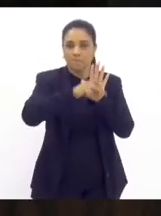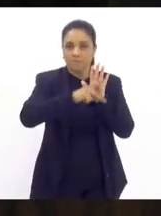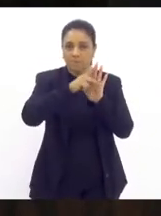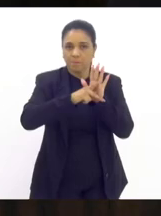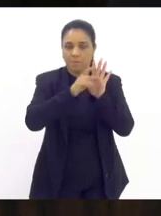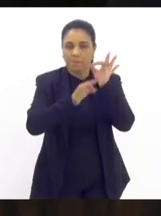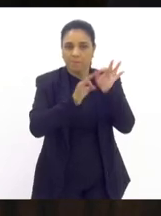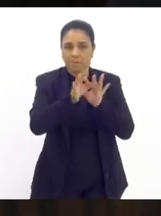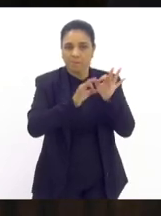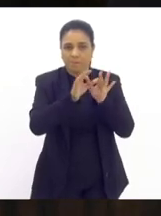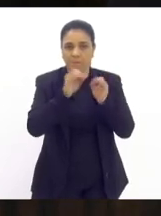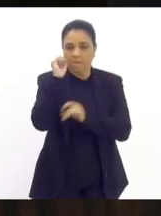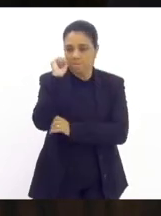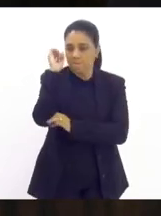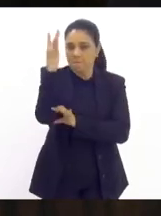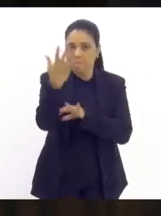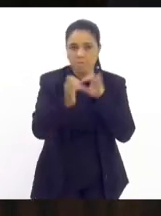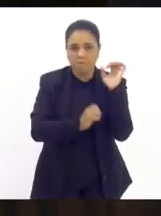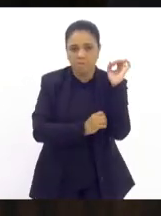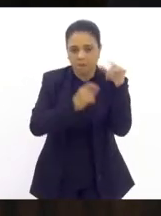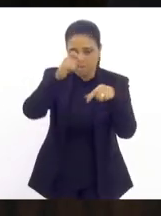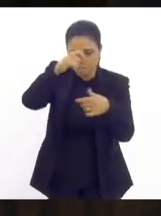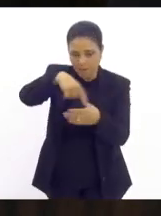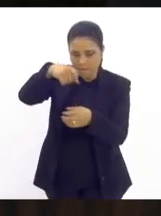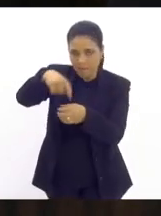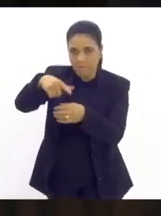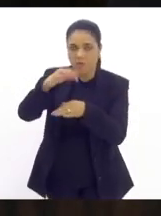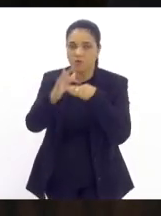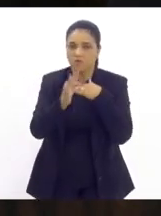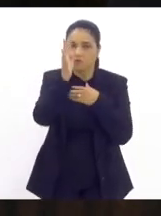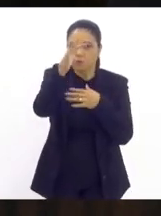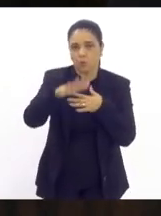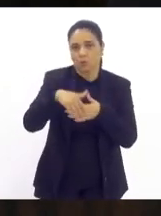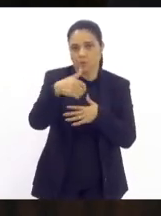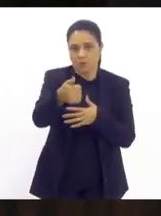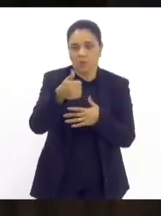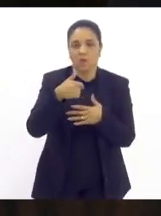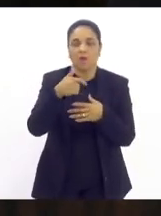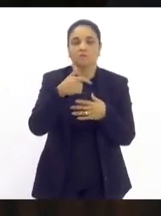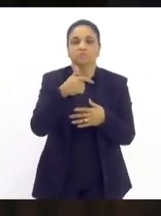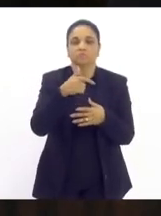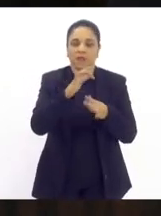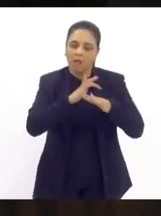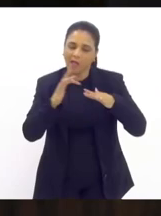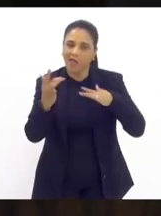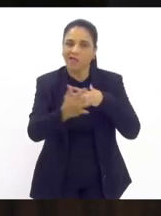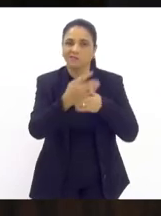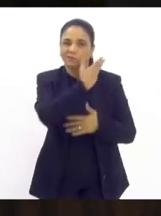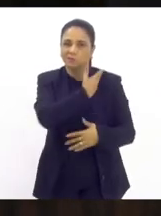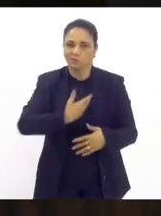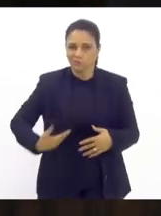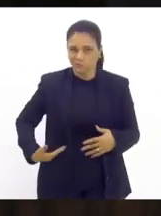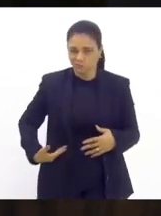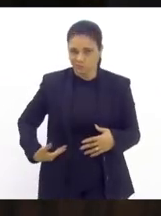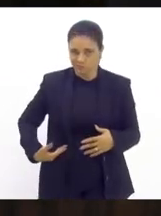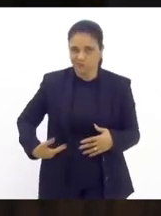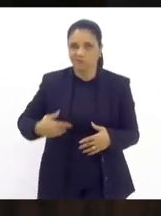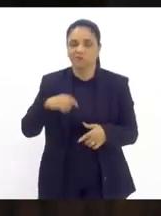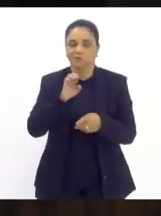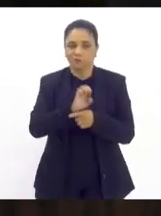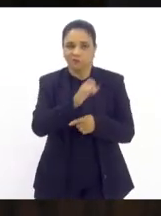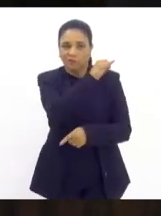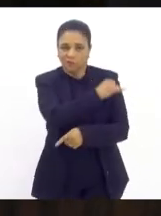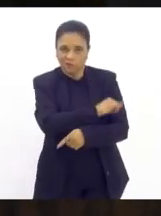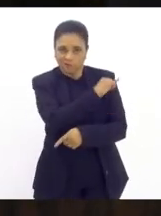vida e renova futuro na rede pública do ensino do Estado do Rio de Janeiro parecendo as comissões de